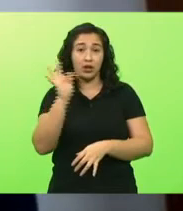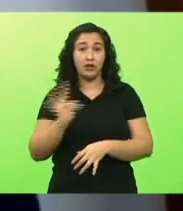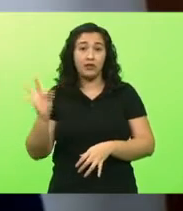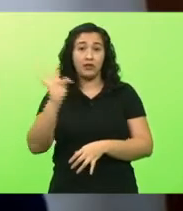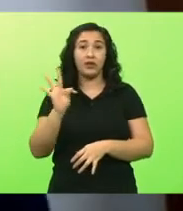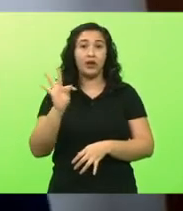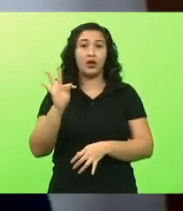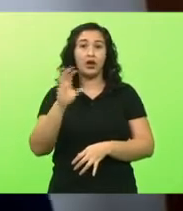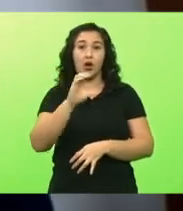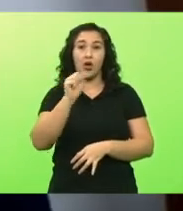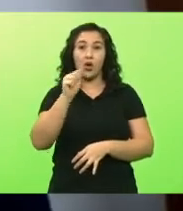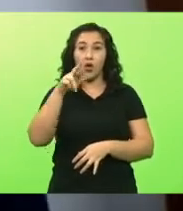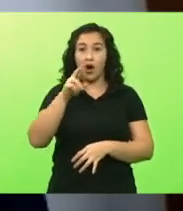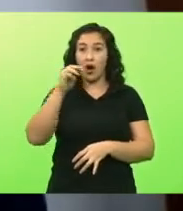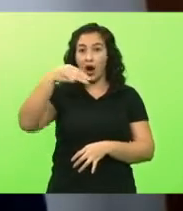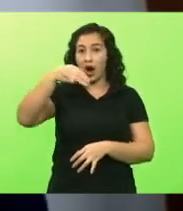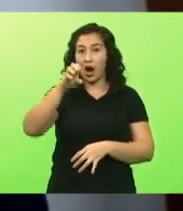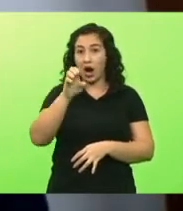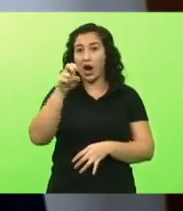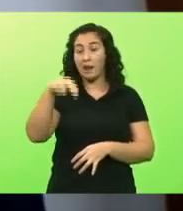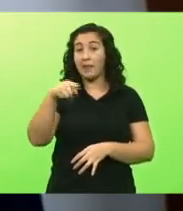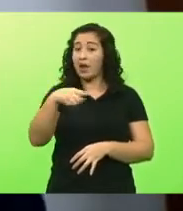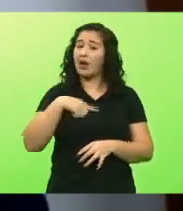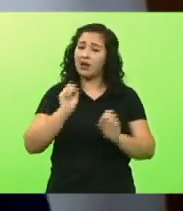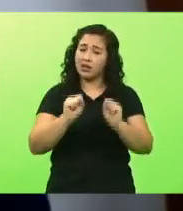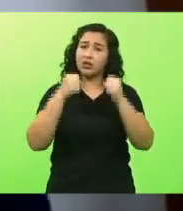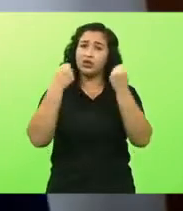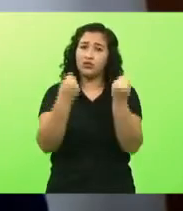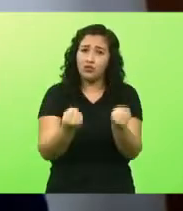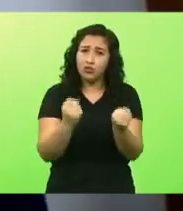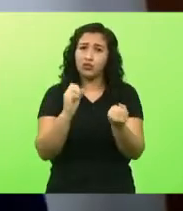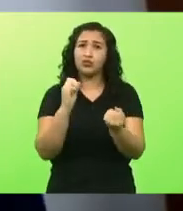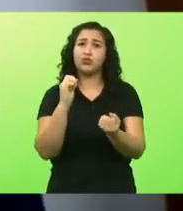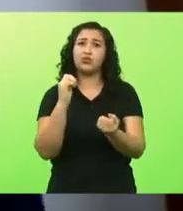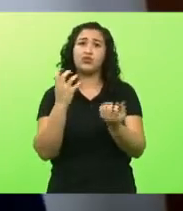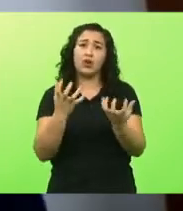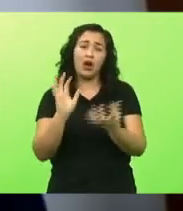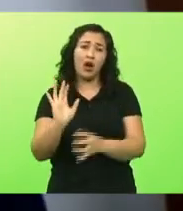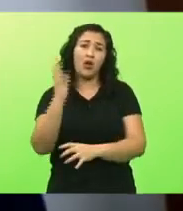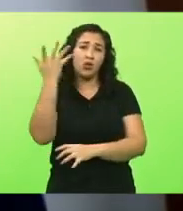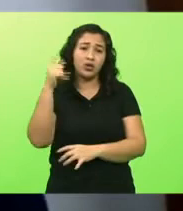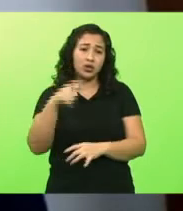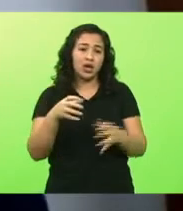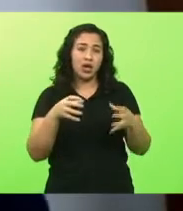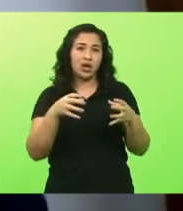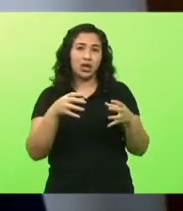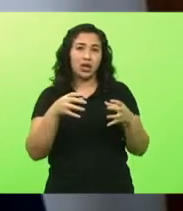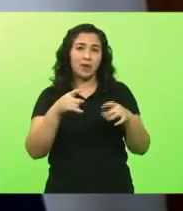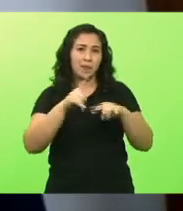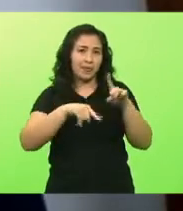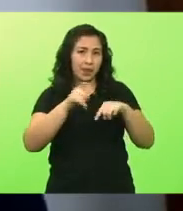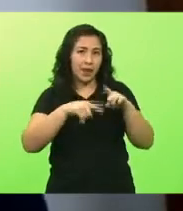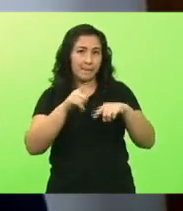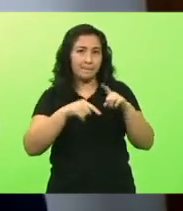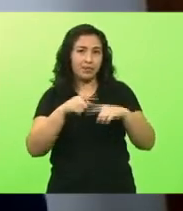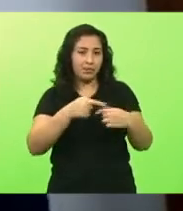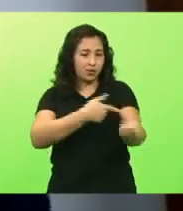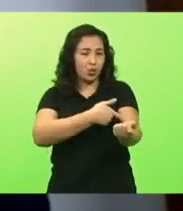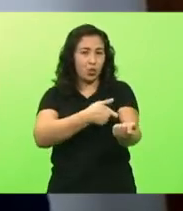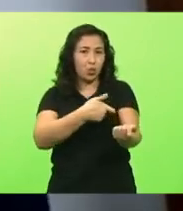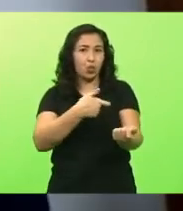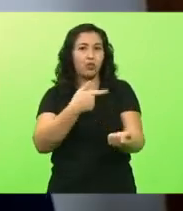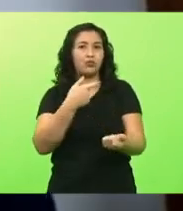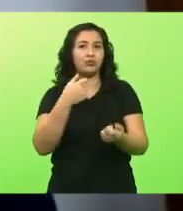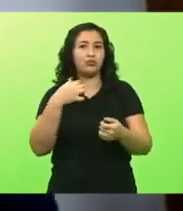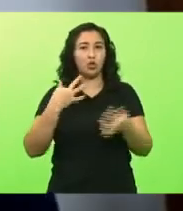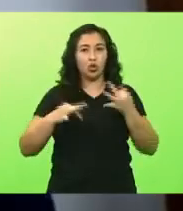esforçado e muito para que isso aconteça, para que esse kit de anestésicos chegue ao Estado, pois